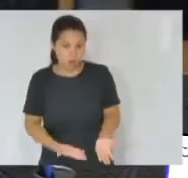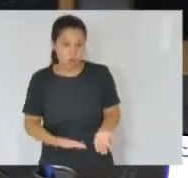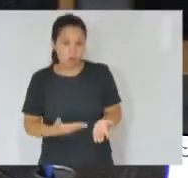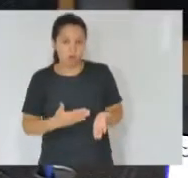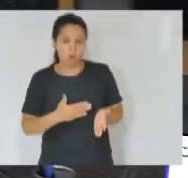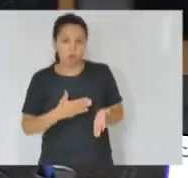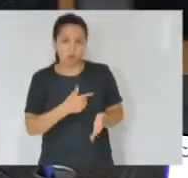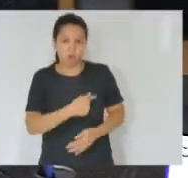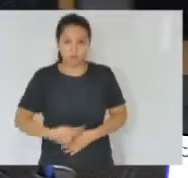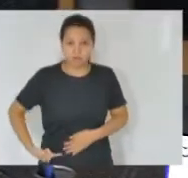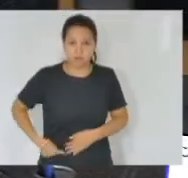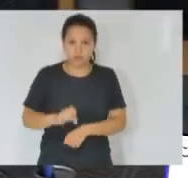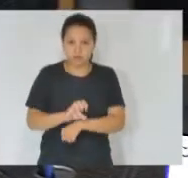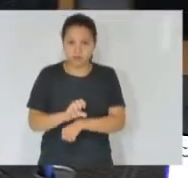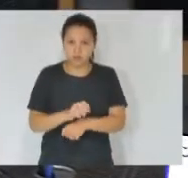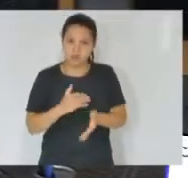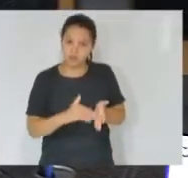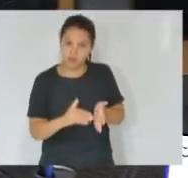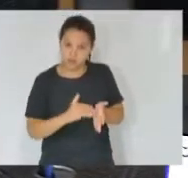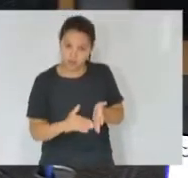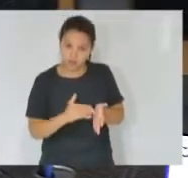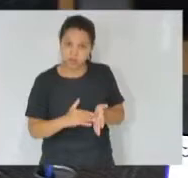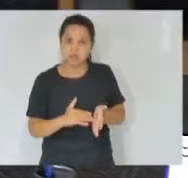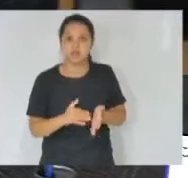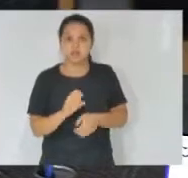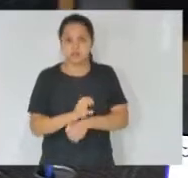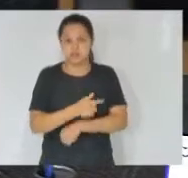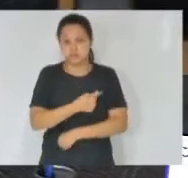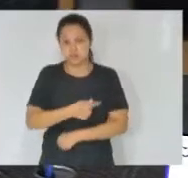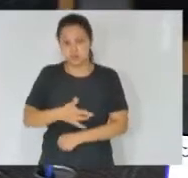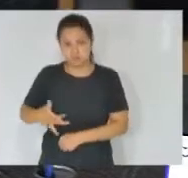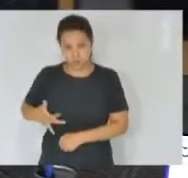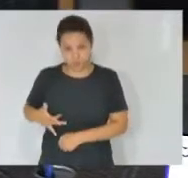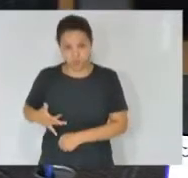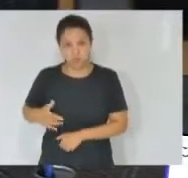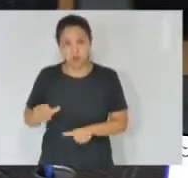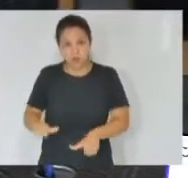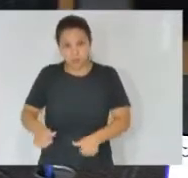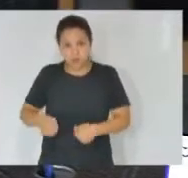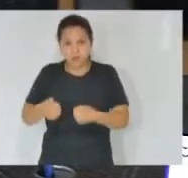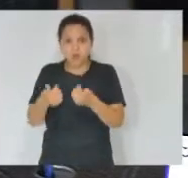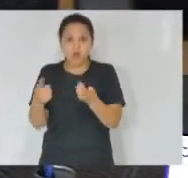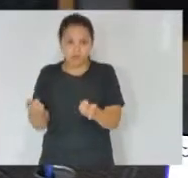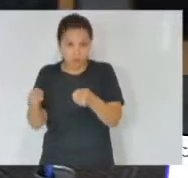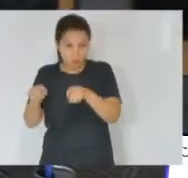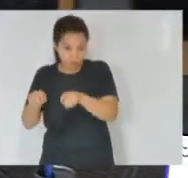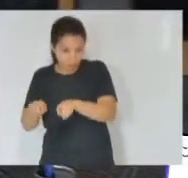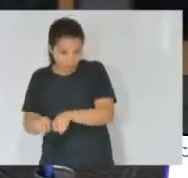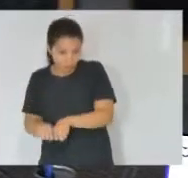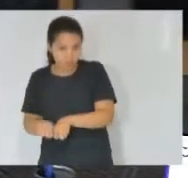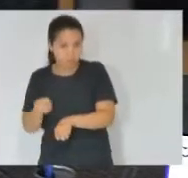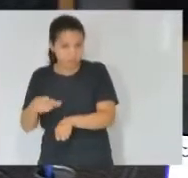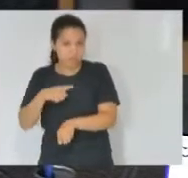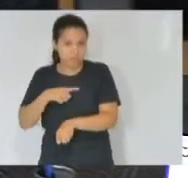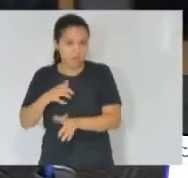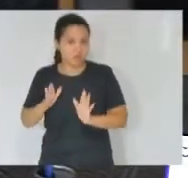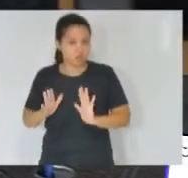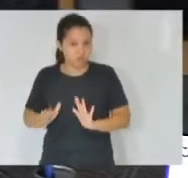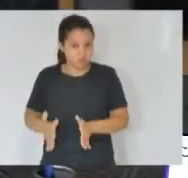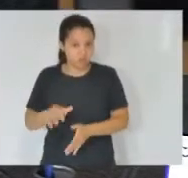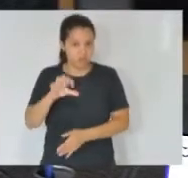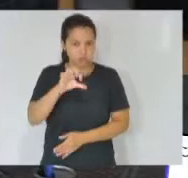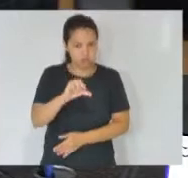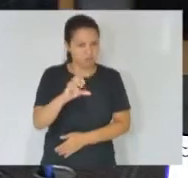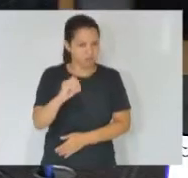Secretaria de Estado de Saúde, no sentido de melhorar o convênio já existente, que era em torno de 990 e